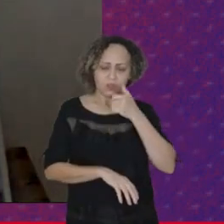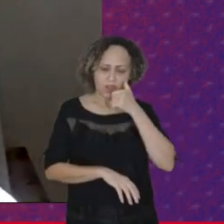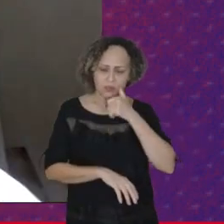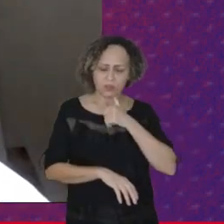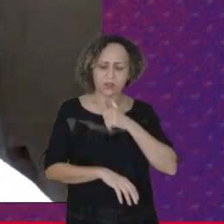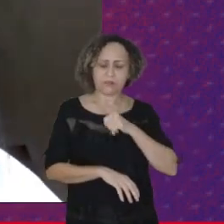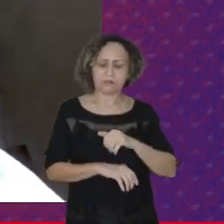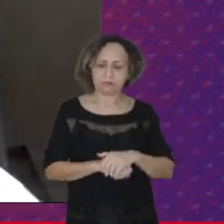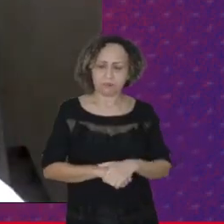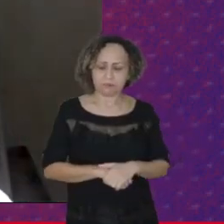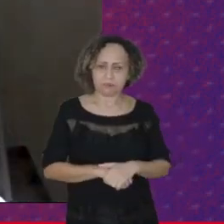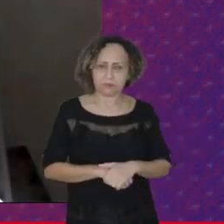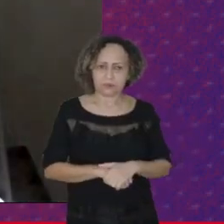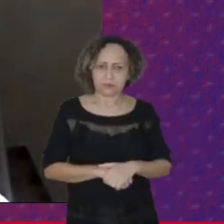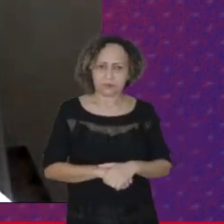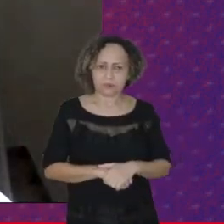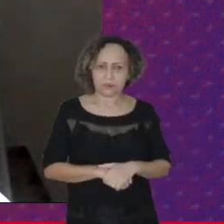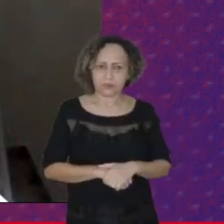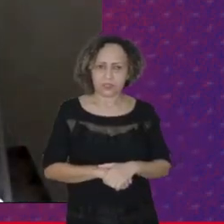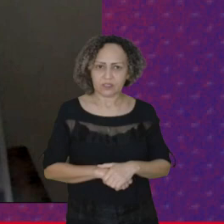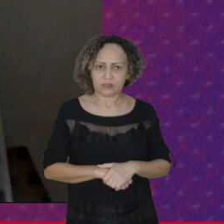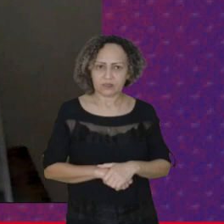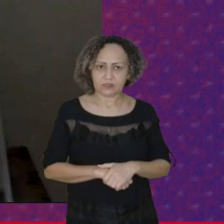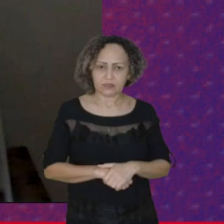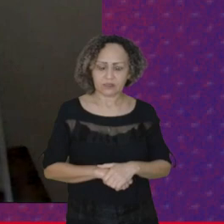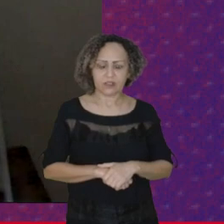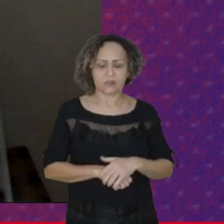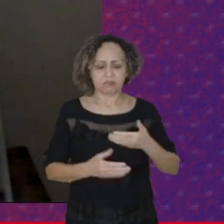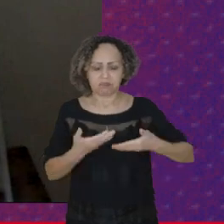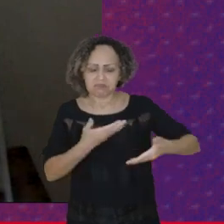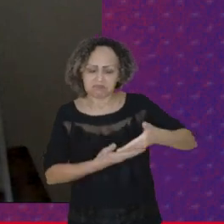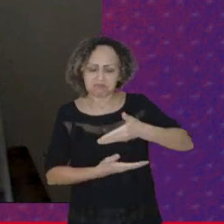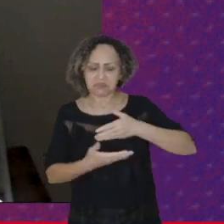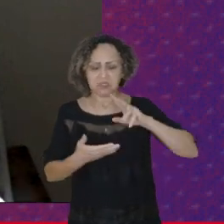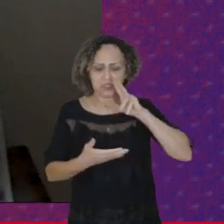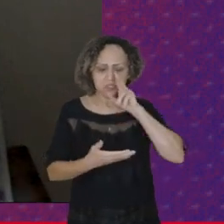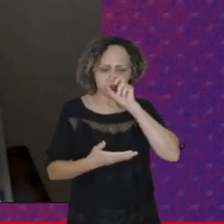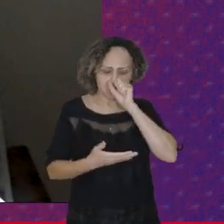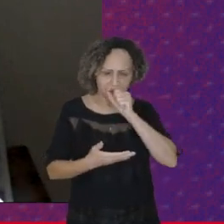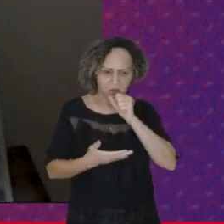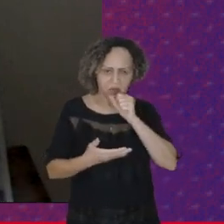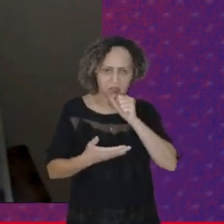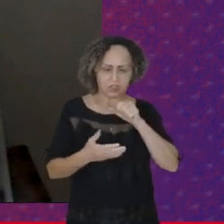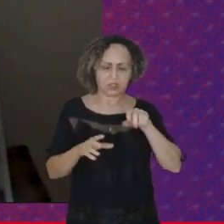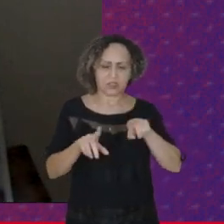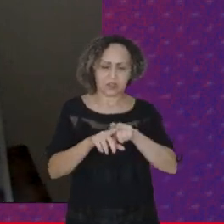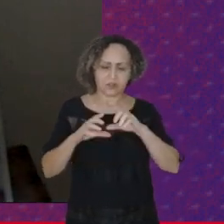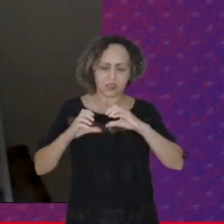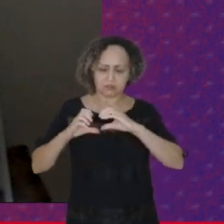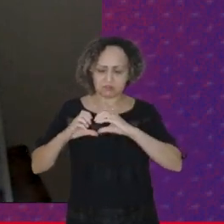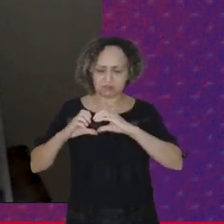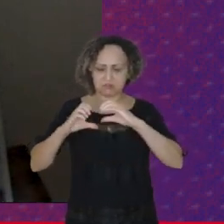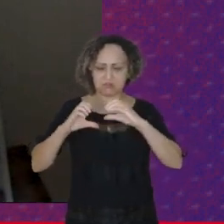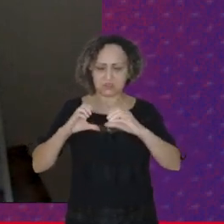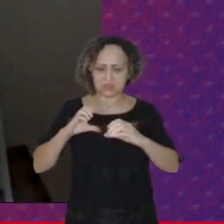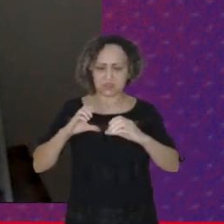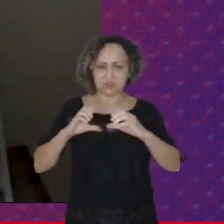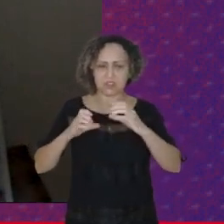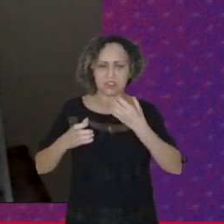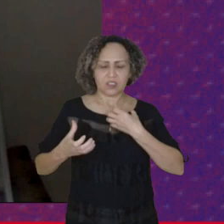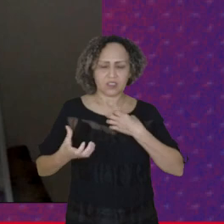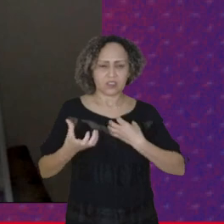alinhando as nossas energias e os nossos corações e mentes para fazer esse debate de hoje